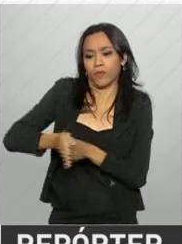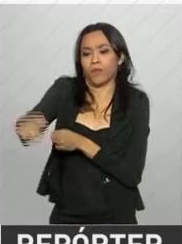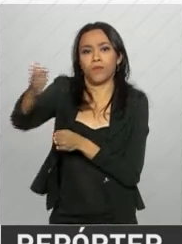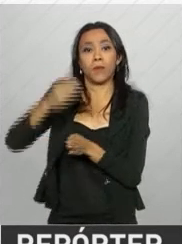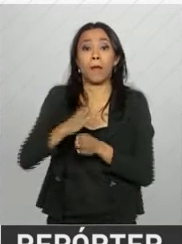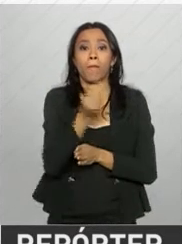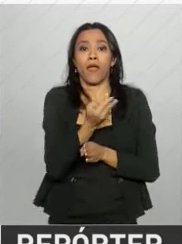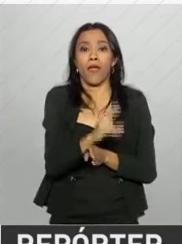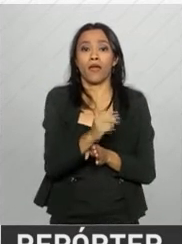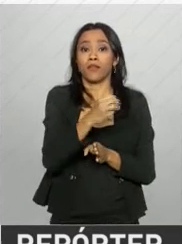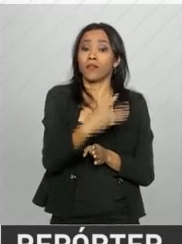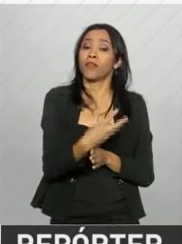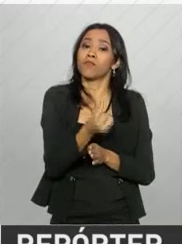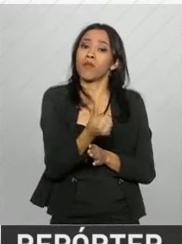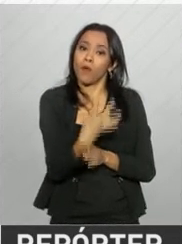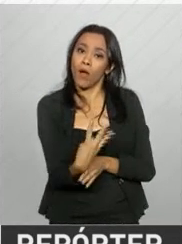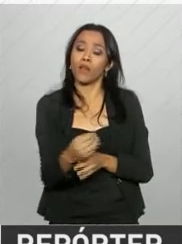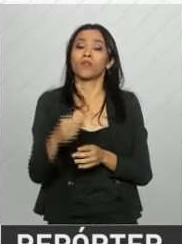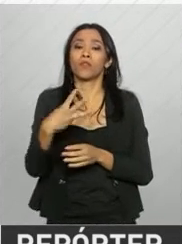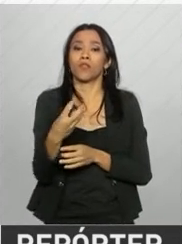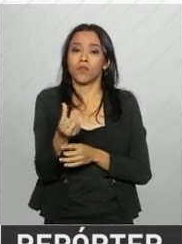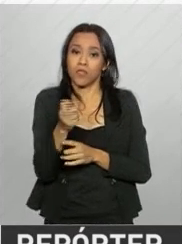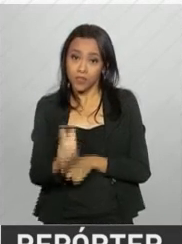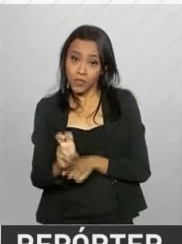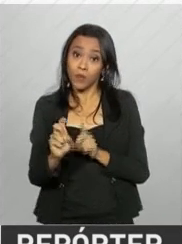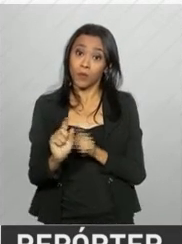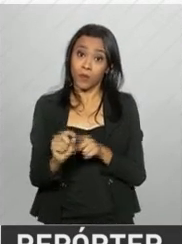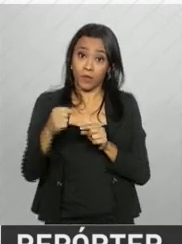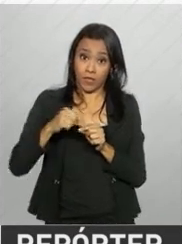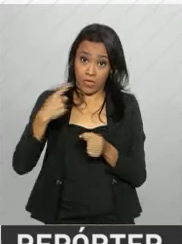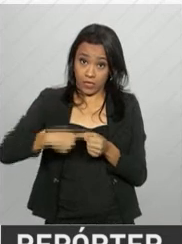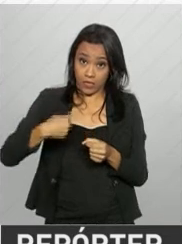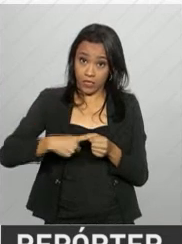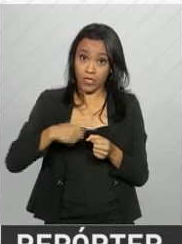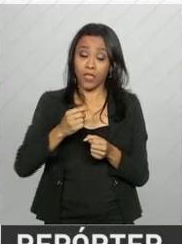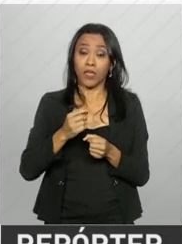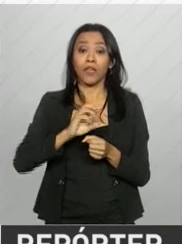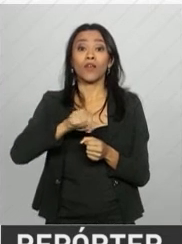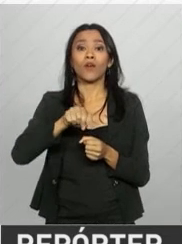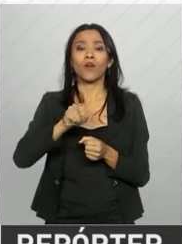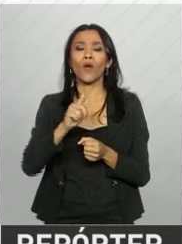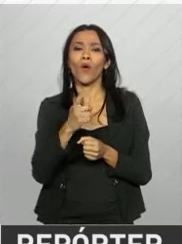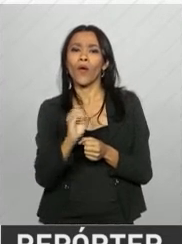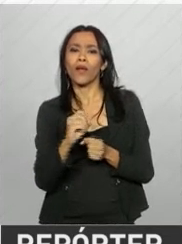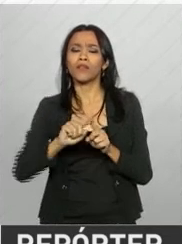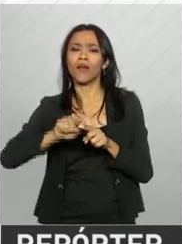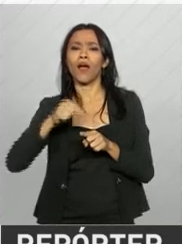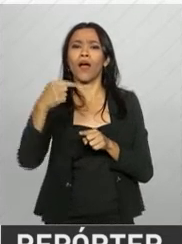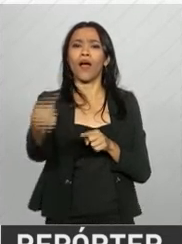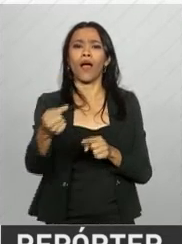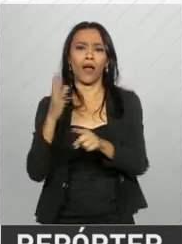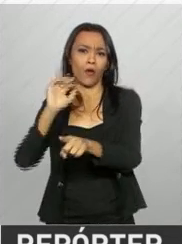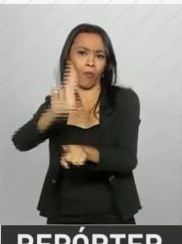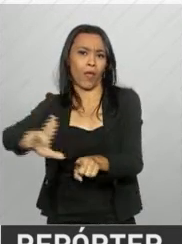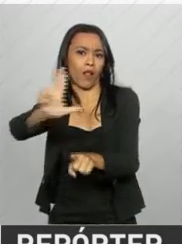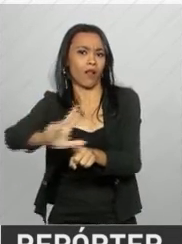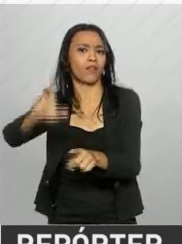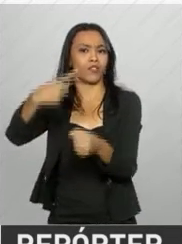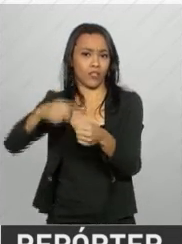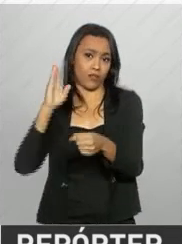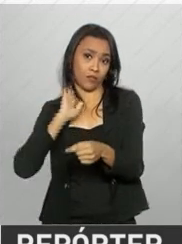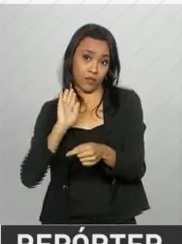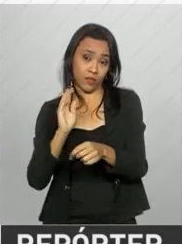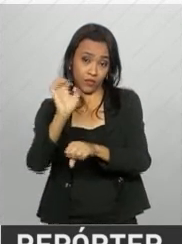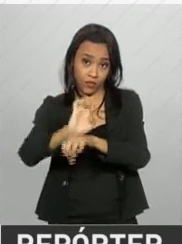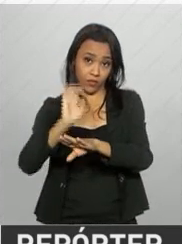das BRs 364 e 365, que liga Jataí, em Goiás, a Uberlândia, em Minas Gerais, e os trechos